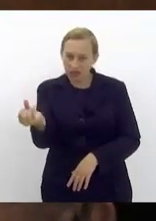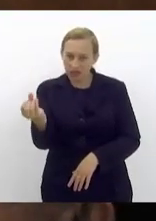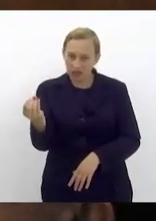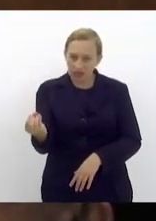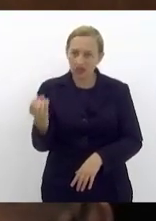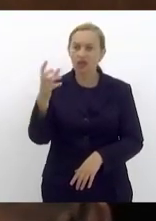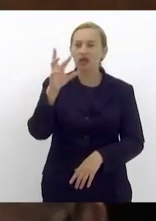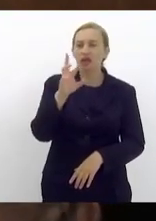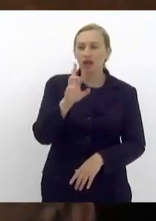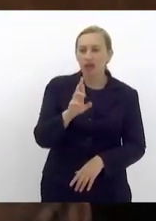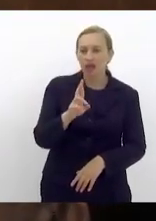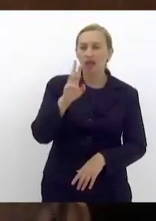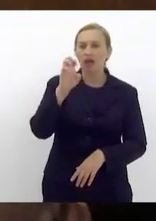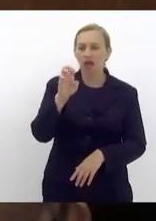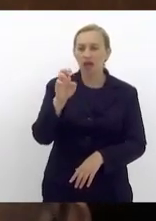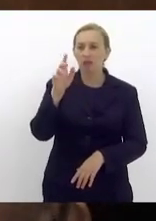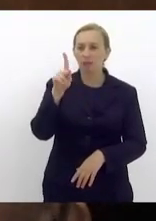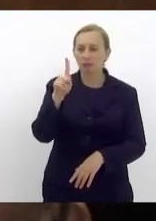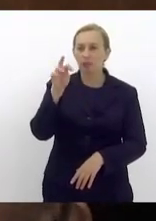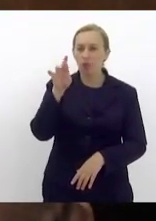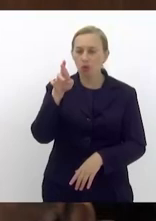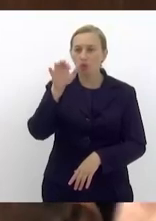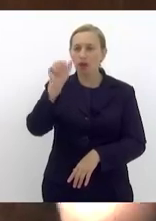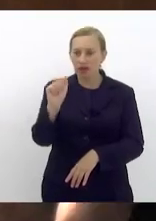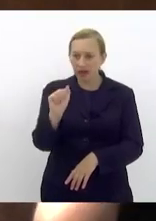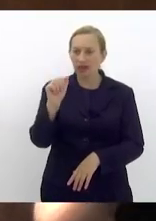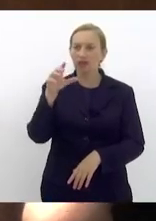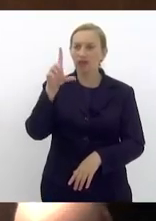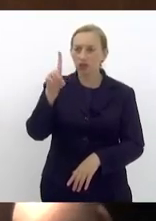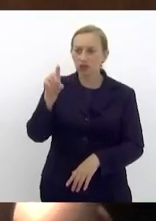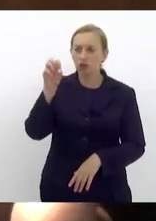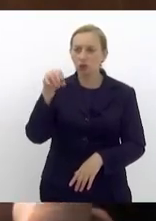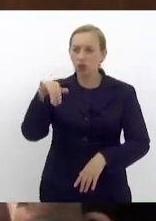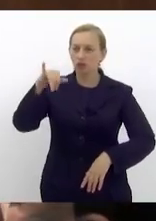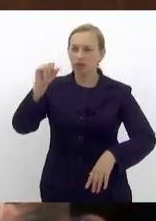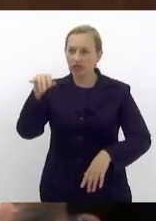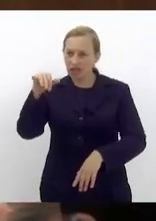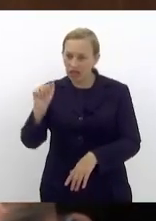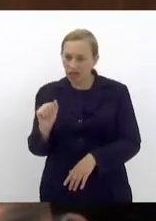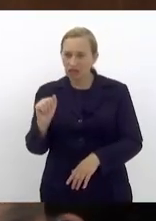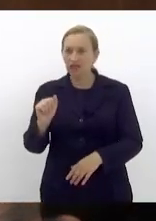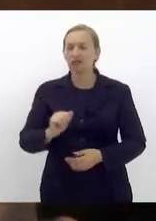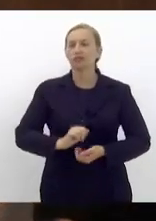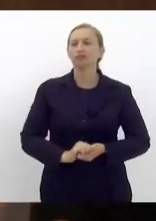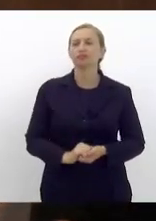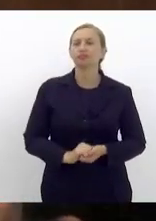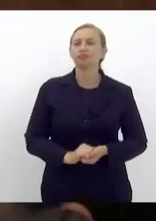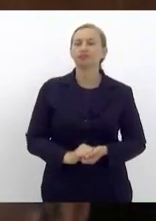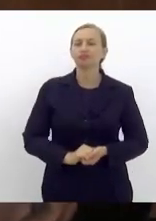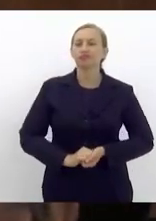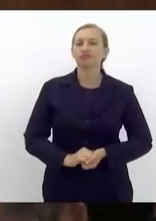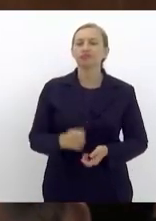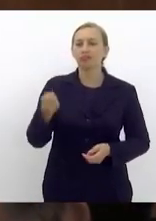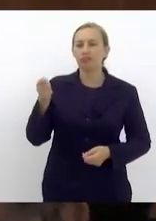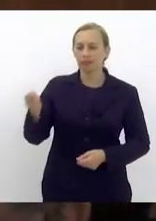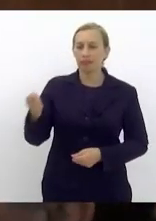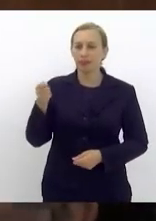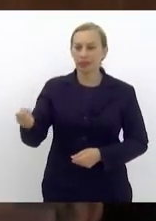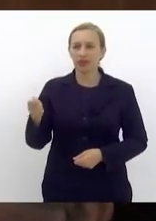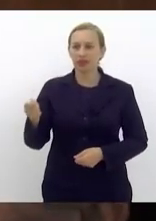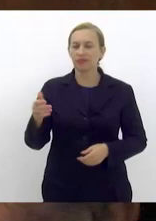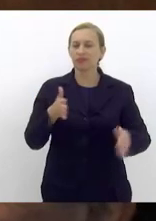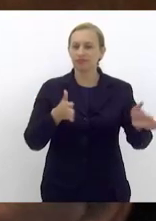República Dominicana, e não satisfeito pela questão do delito morte em plena ditadura,